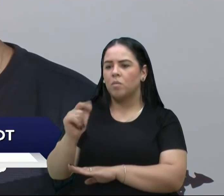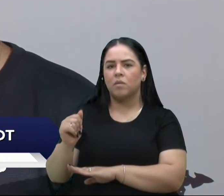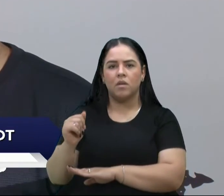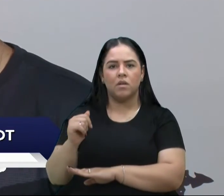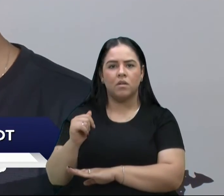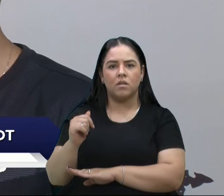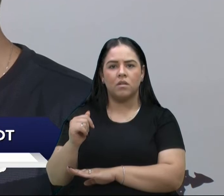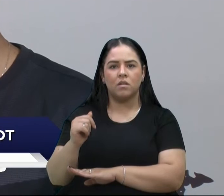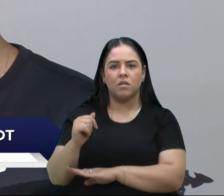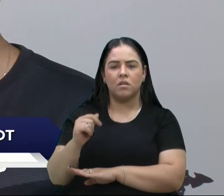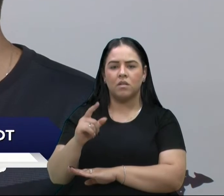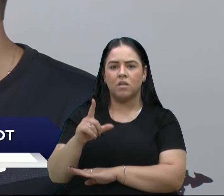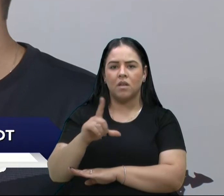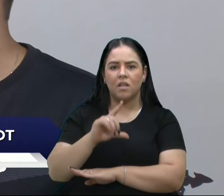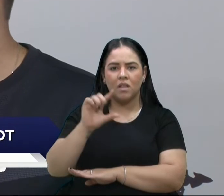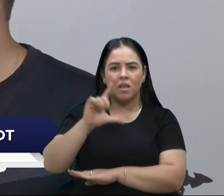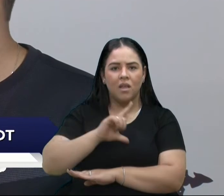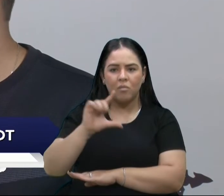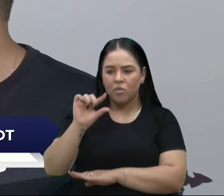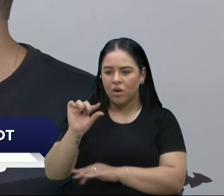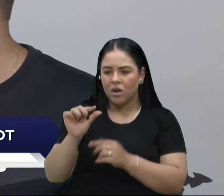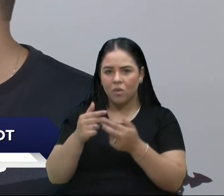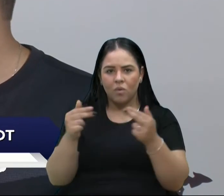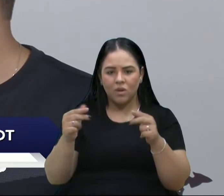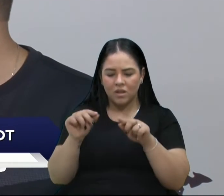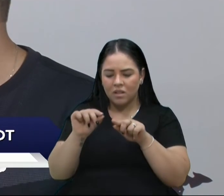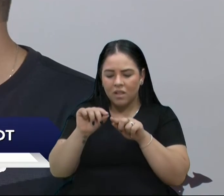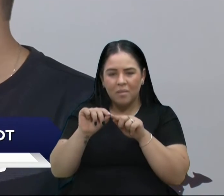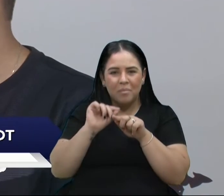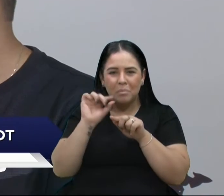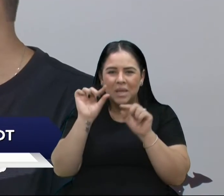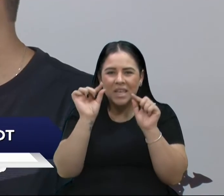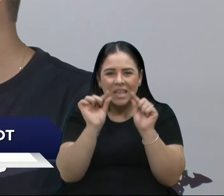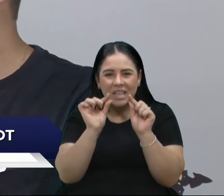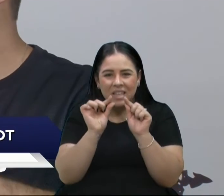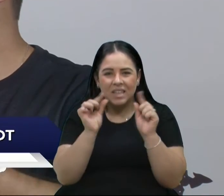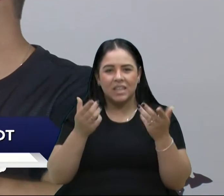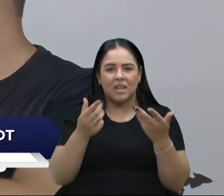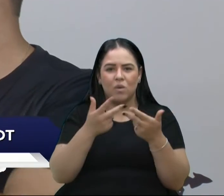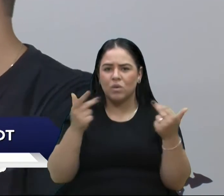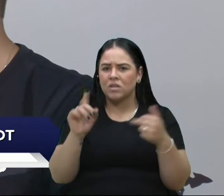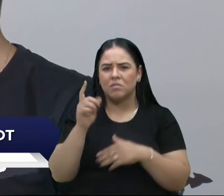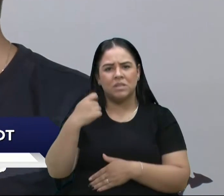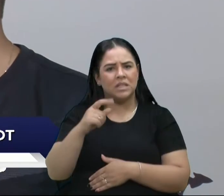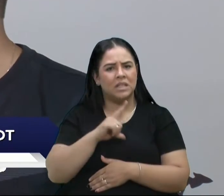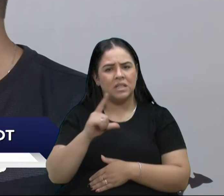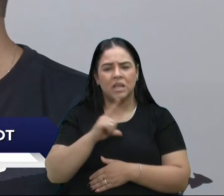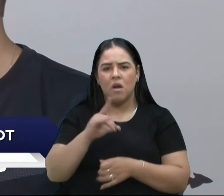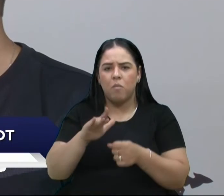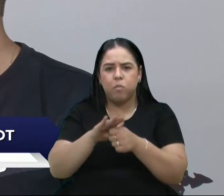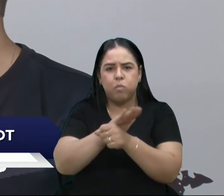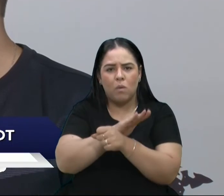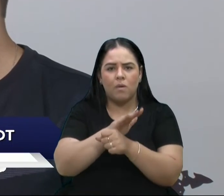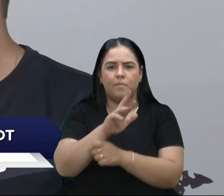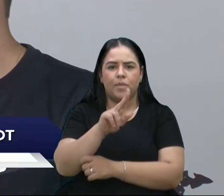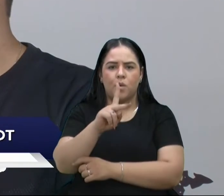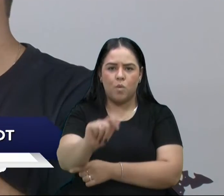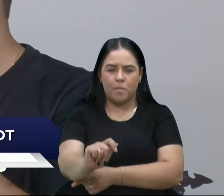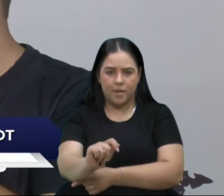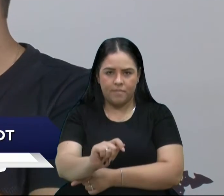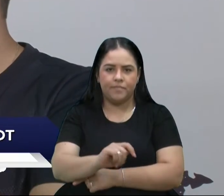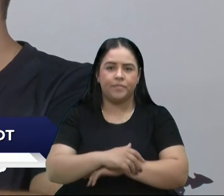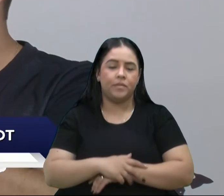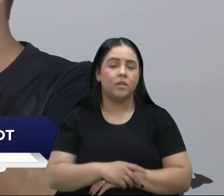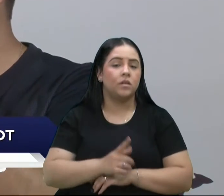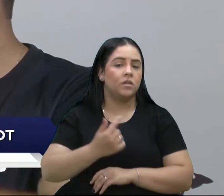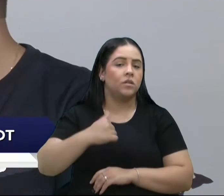é uma unha encravada, como os médicos falam, é um sintoma básico que não precisa superlotar o atendimento das UPAs. Então,